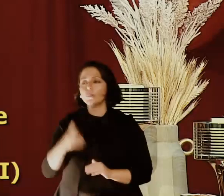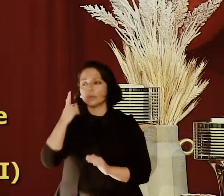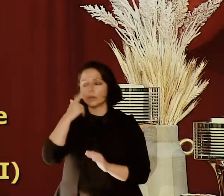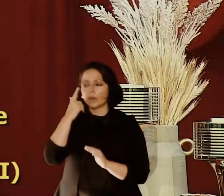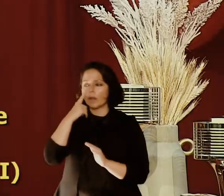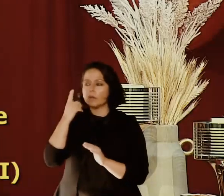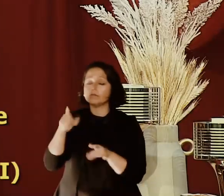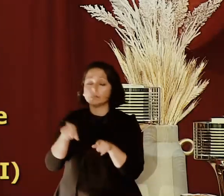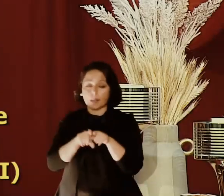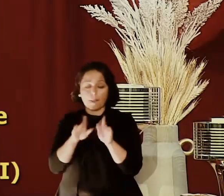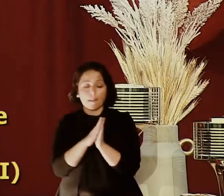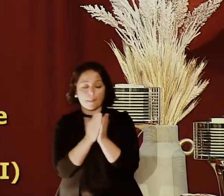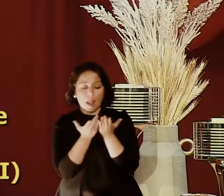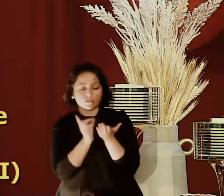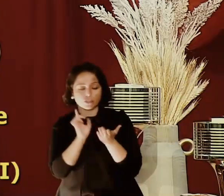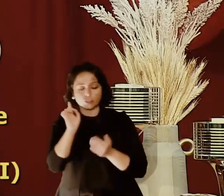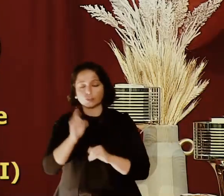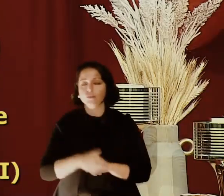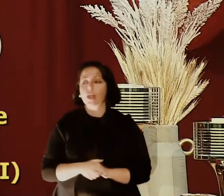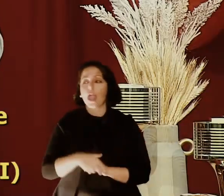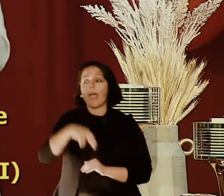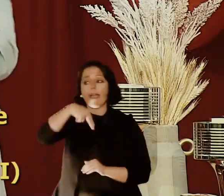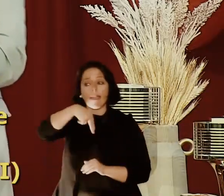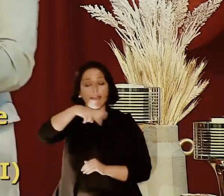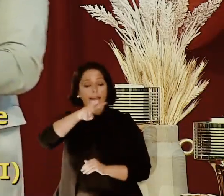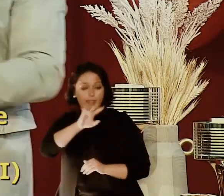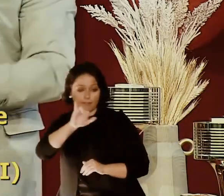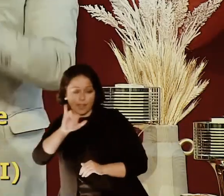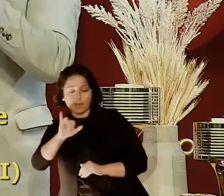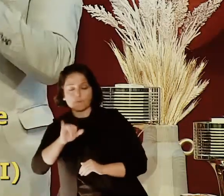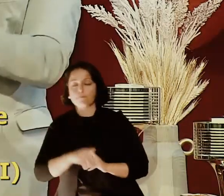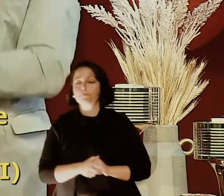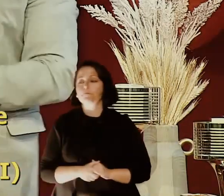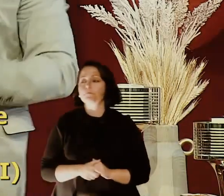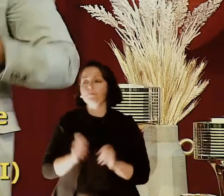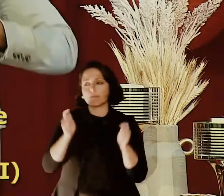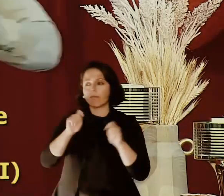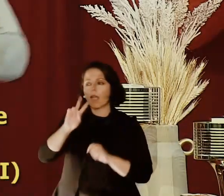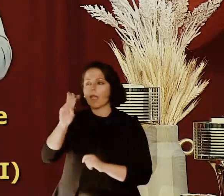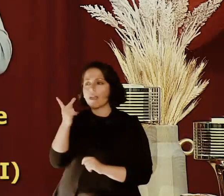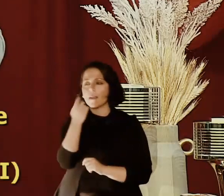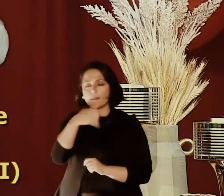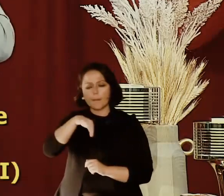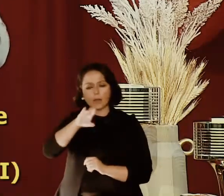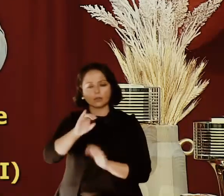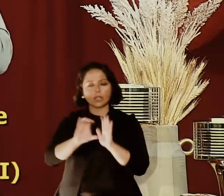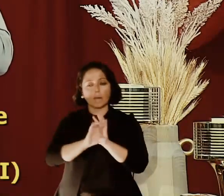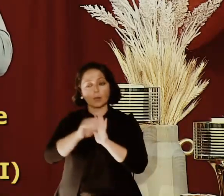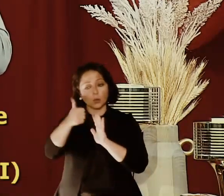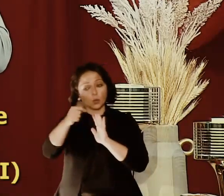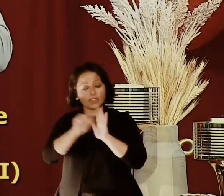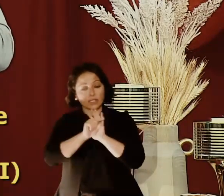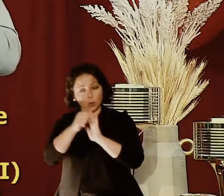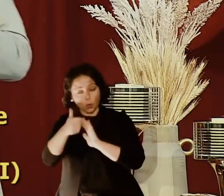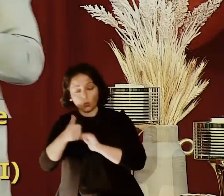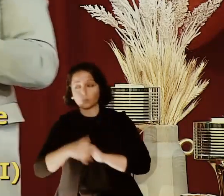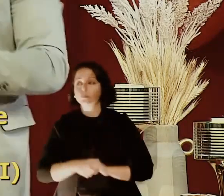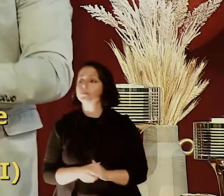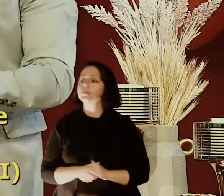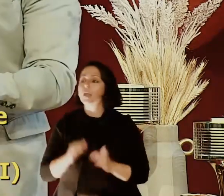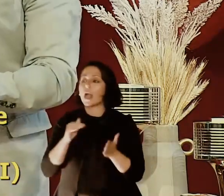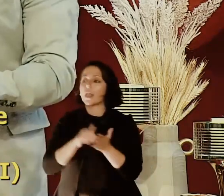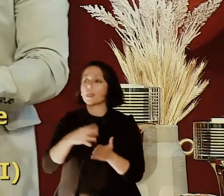pode utilizar a sua Bíblia também. A NVI é a versão que eu estou utilizando. Hebreus, capítulo 1, de 1 ao 4, diz